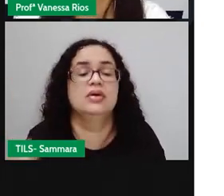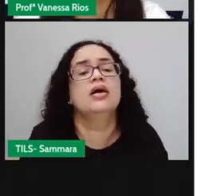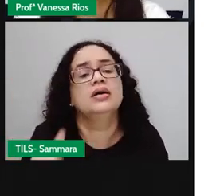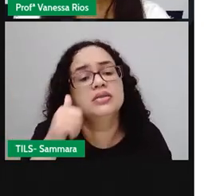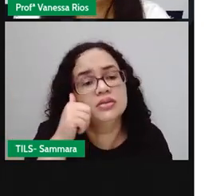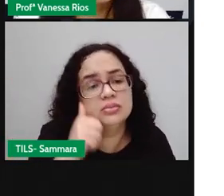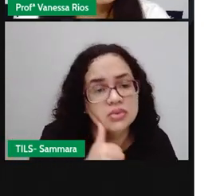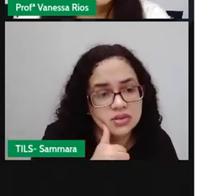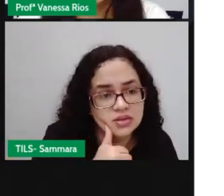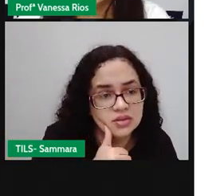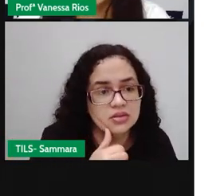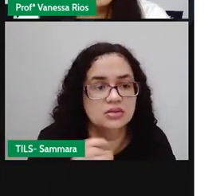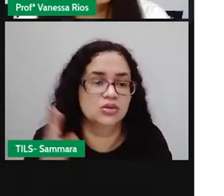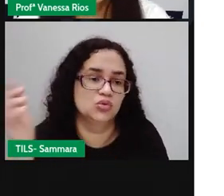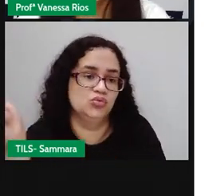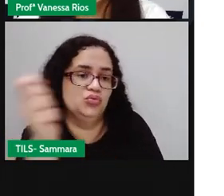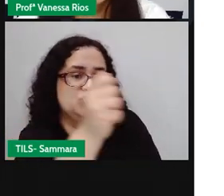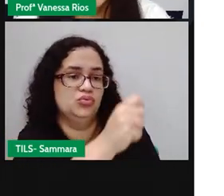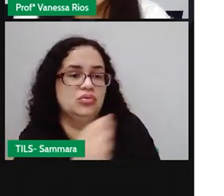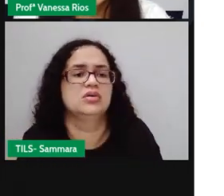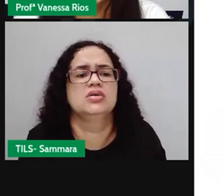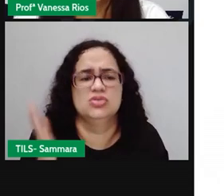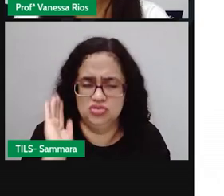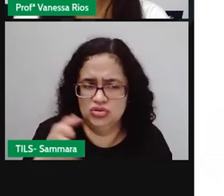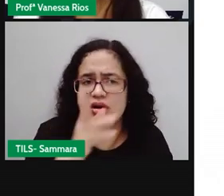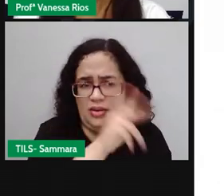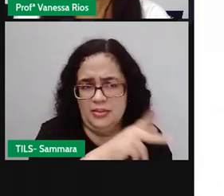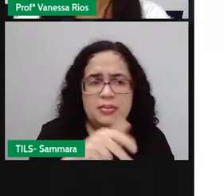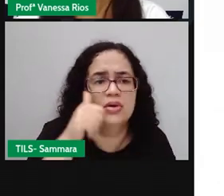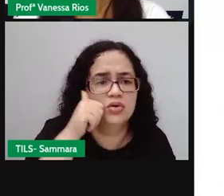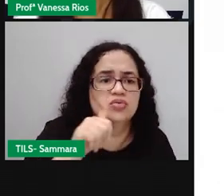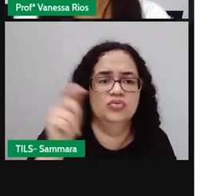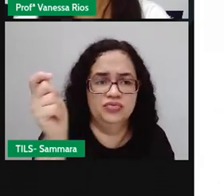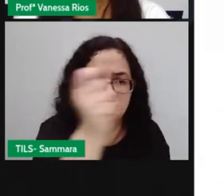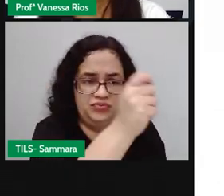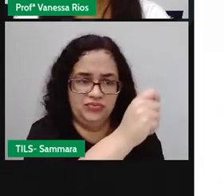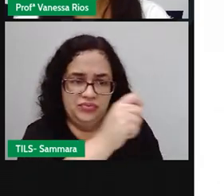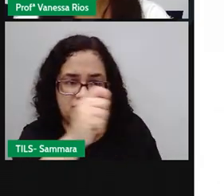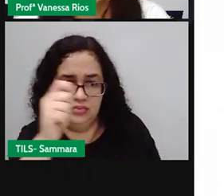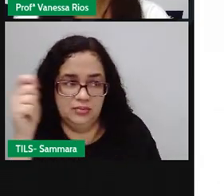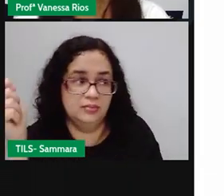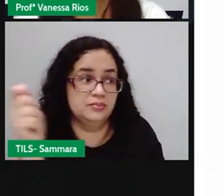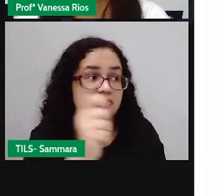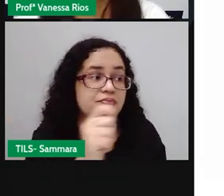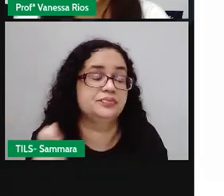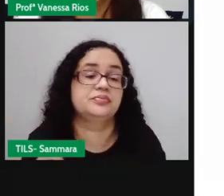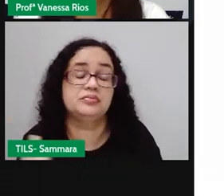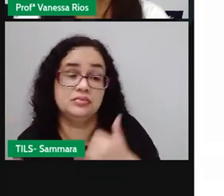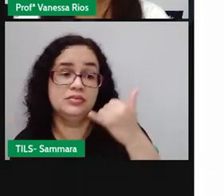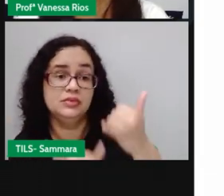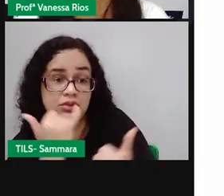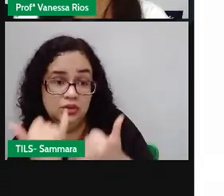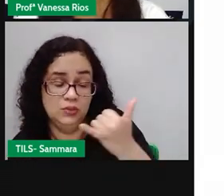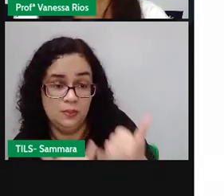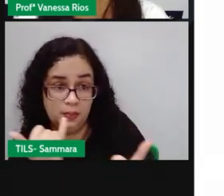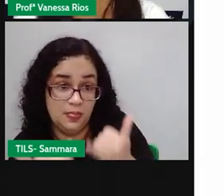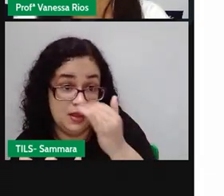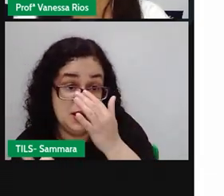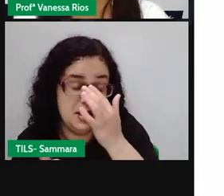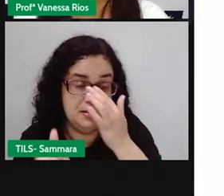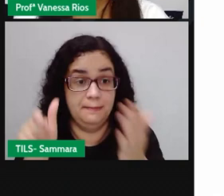também solta a pipa, viu? A Pro mesmo já soltou pipa também. Então, a pipa é um brinquedo feito